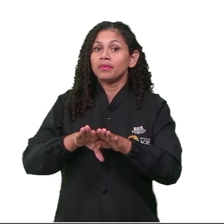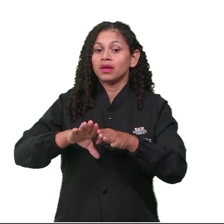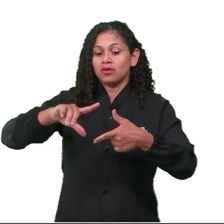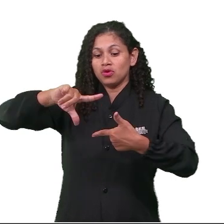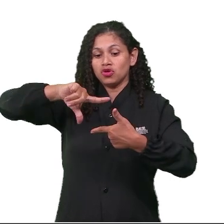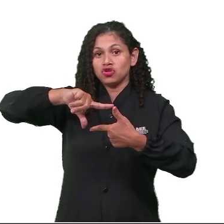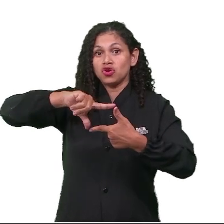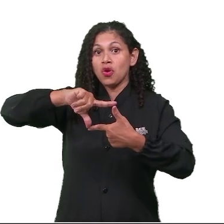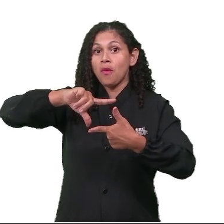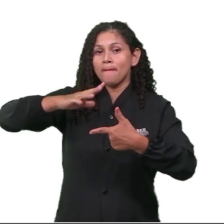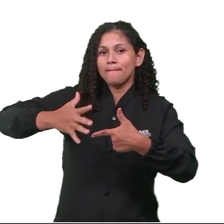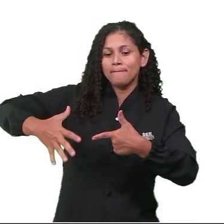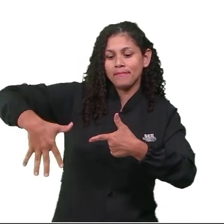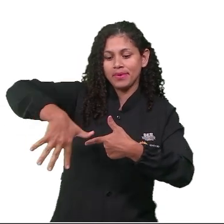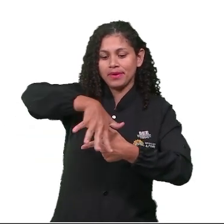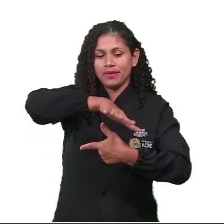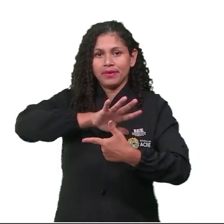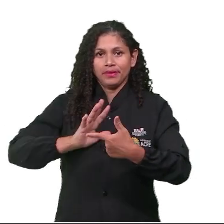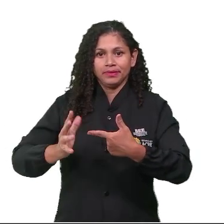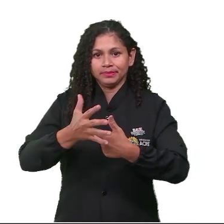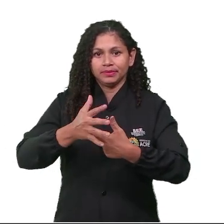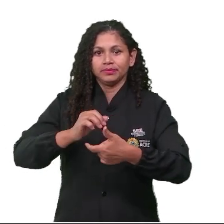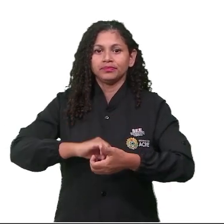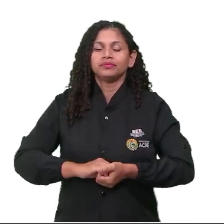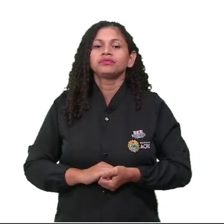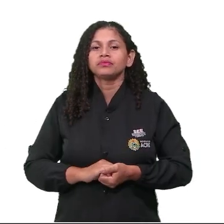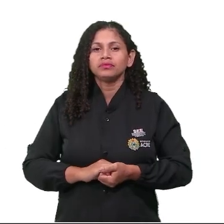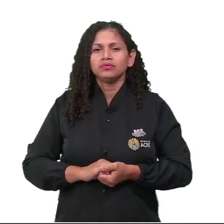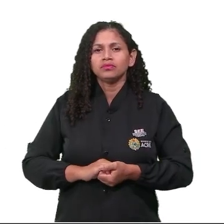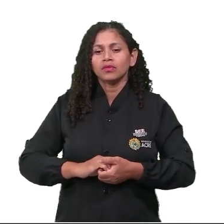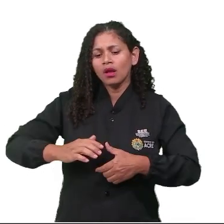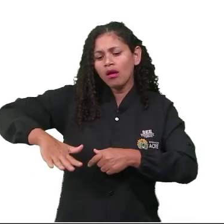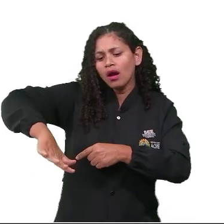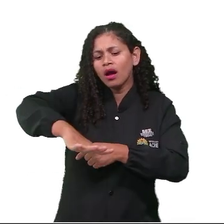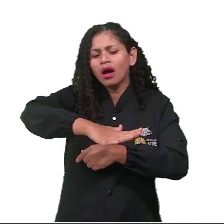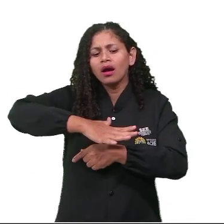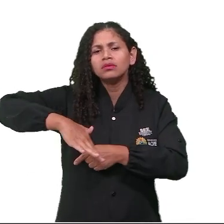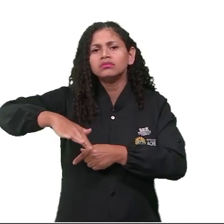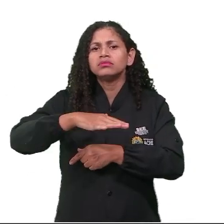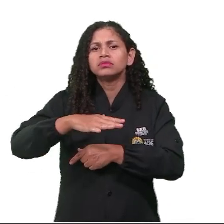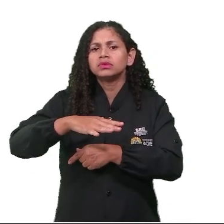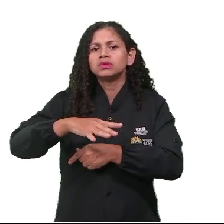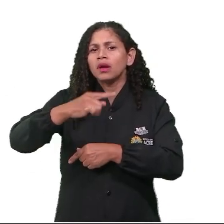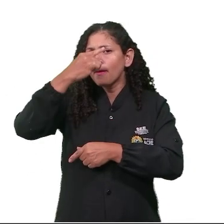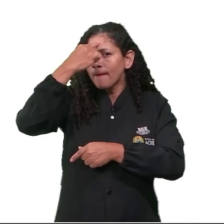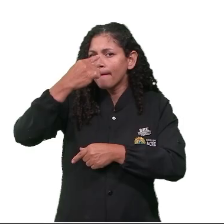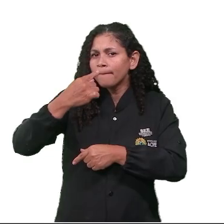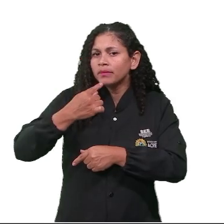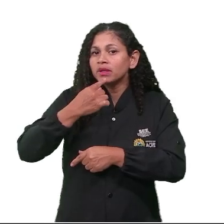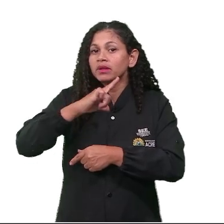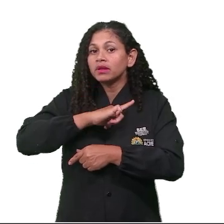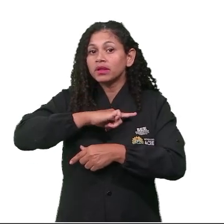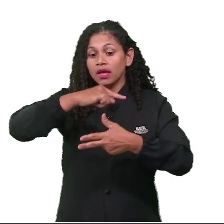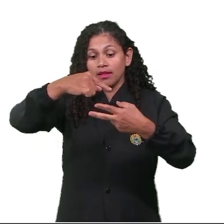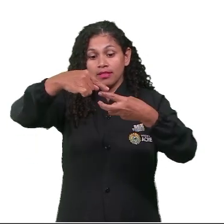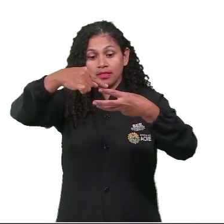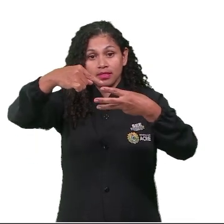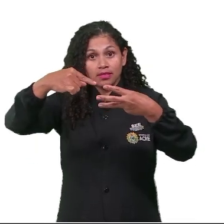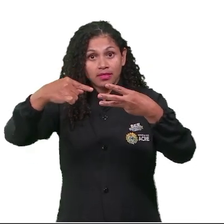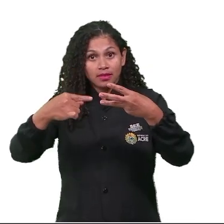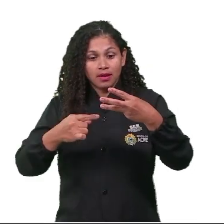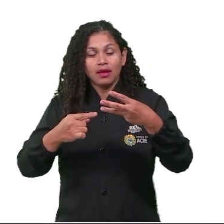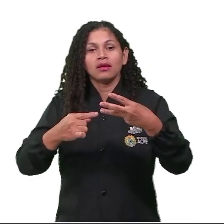espacial. Observe, sólido geométrico se refere a uma figura que tem 3 dimensões, uma figura que